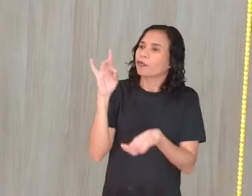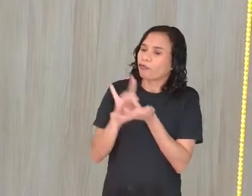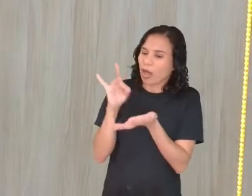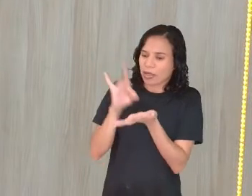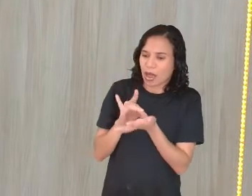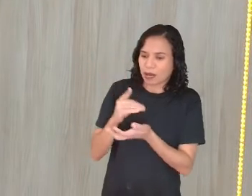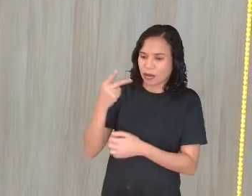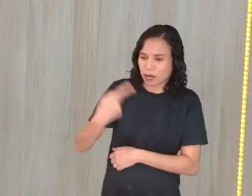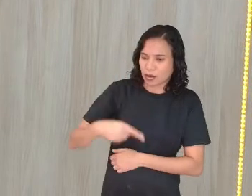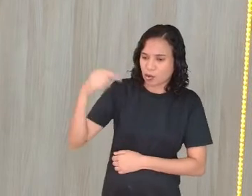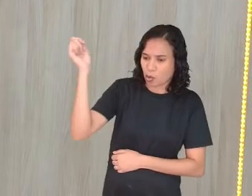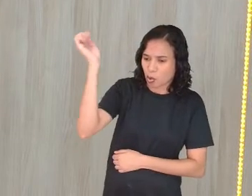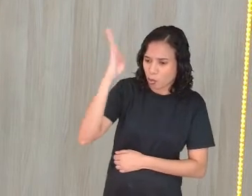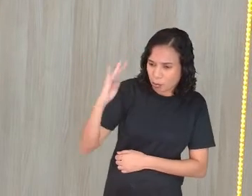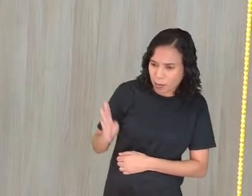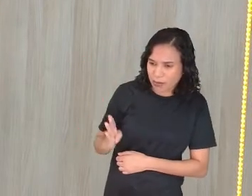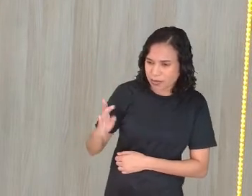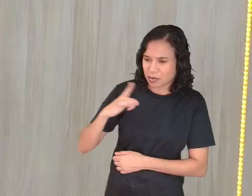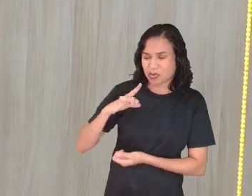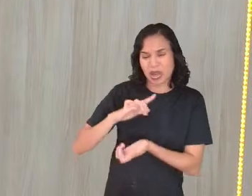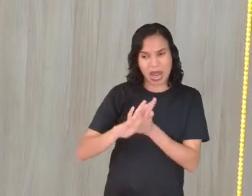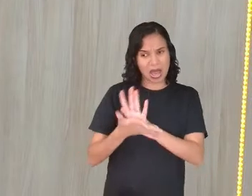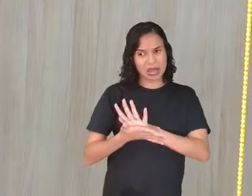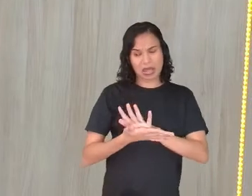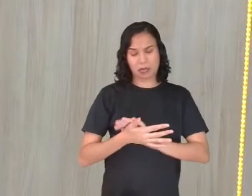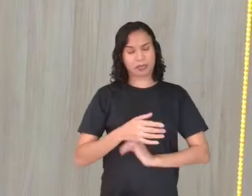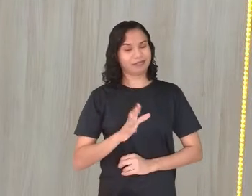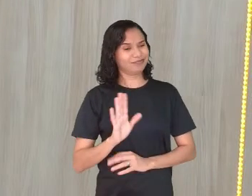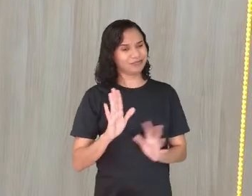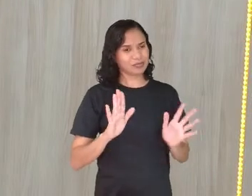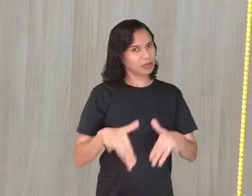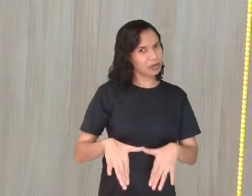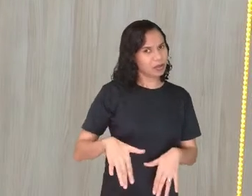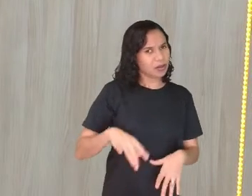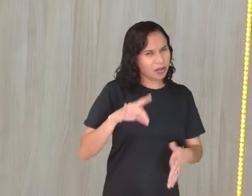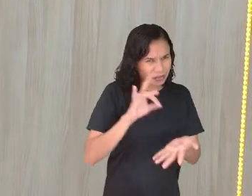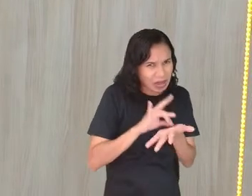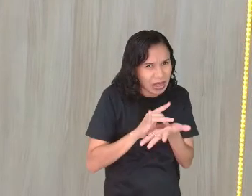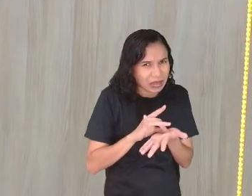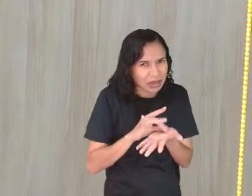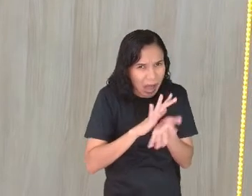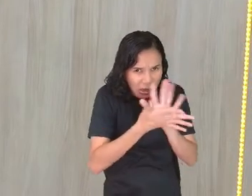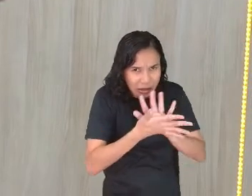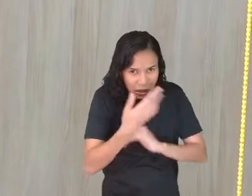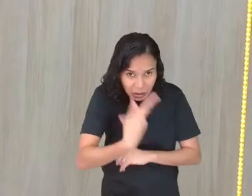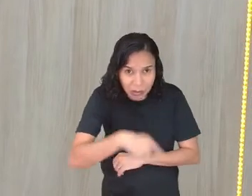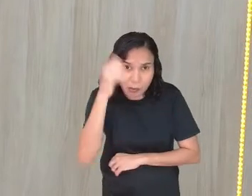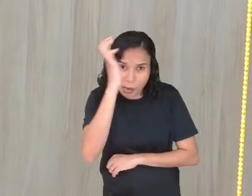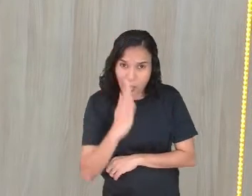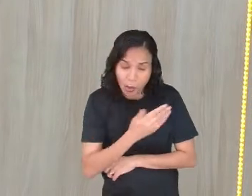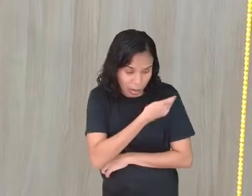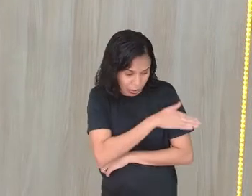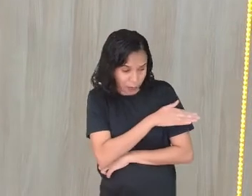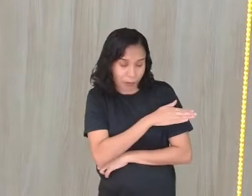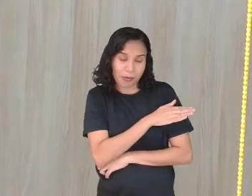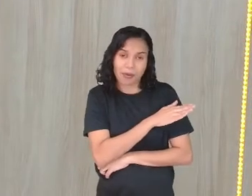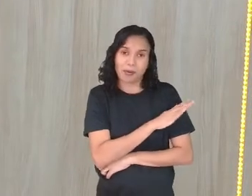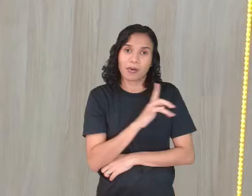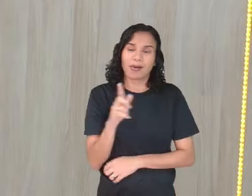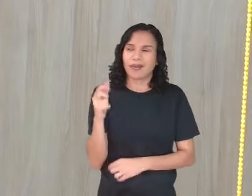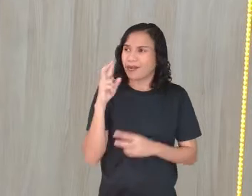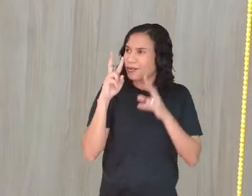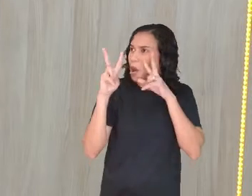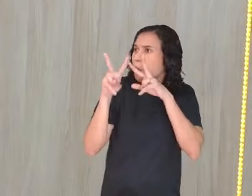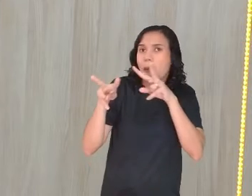que o Brasil tem racismo, né? Será mesmo? Porque a gente vê que a nossa população, boa